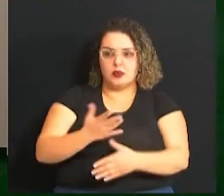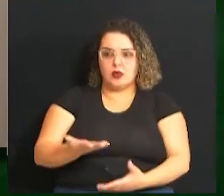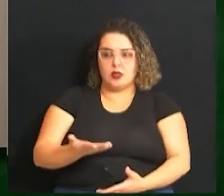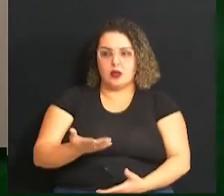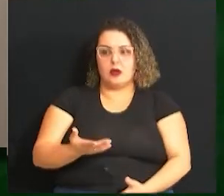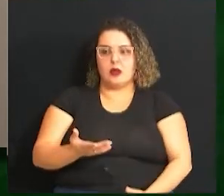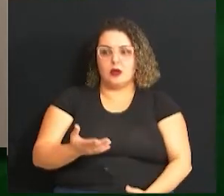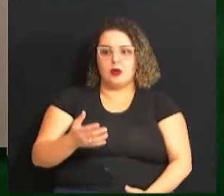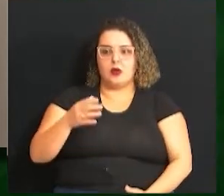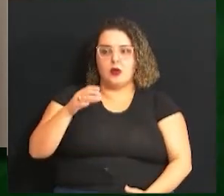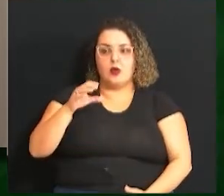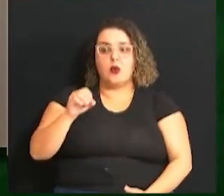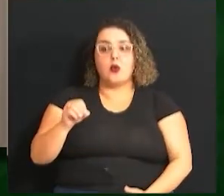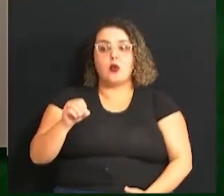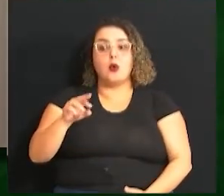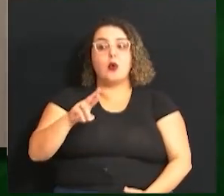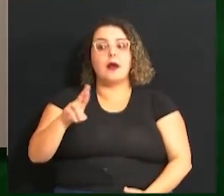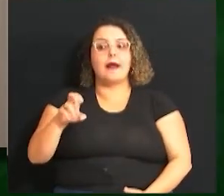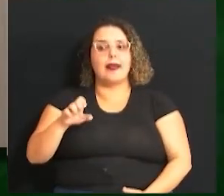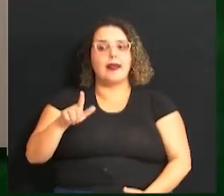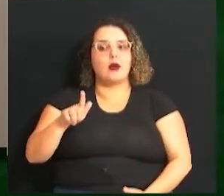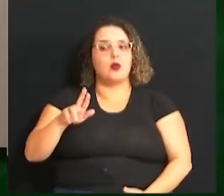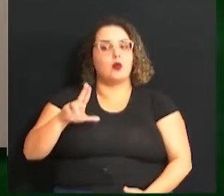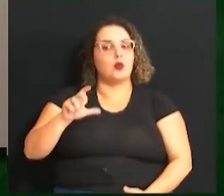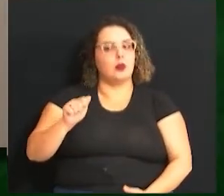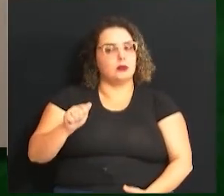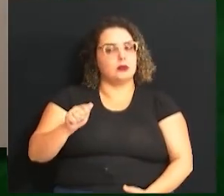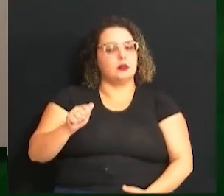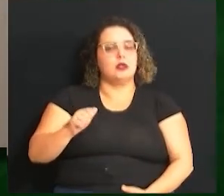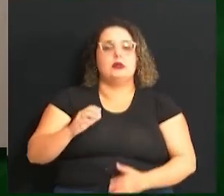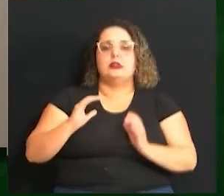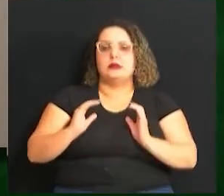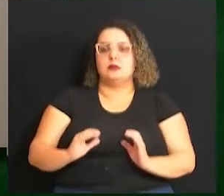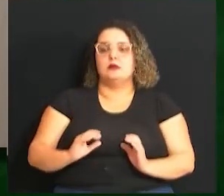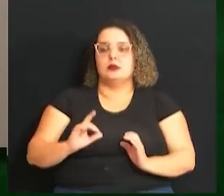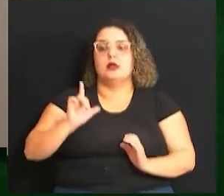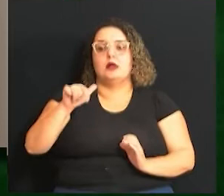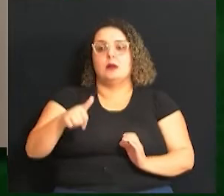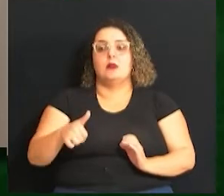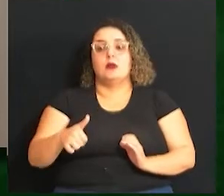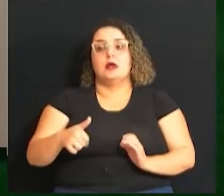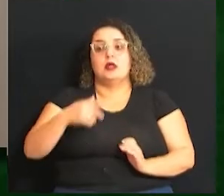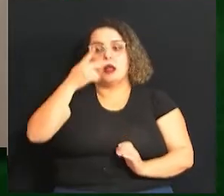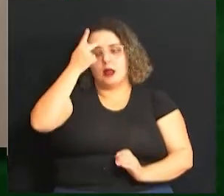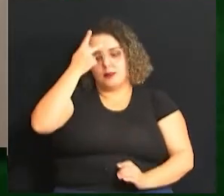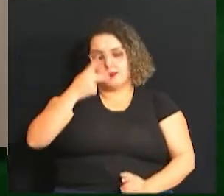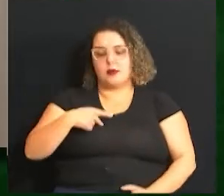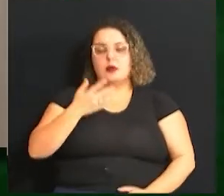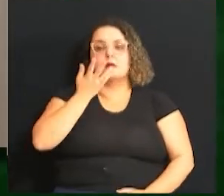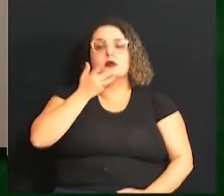né? O adulto corregula esse comportamento para que a criança depois consiga